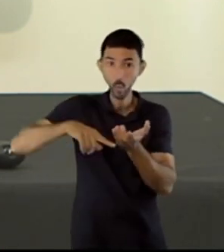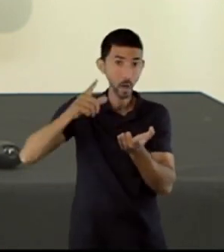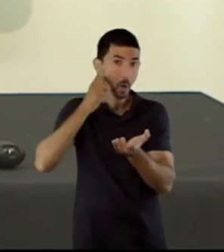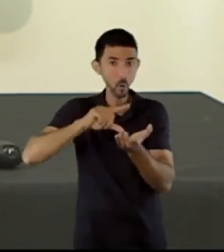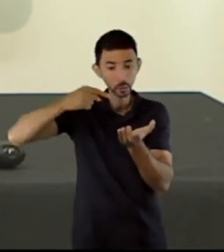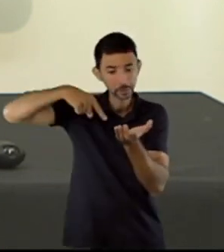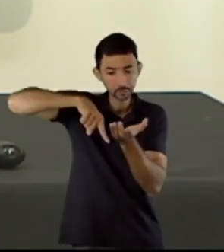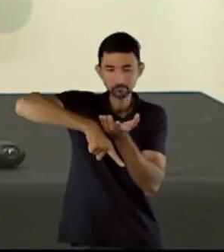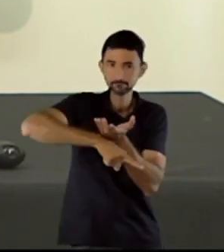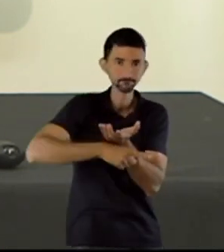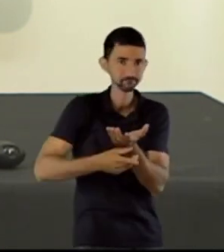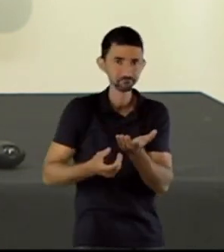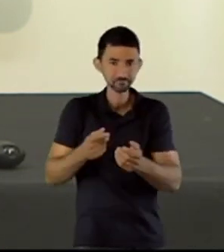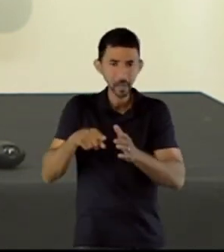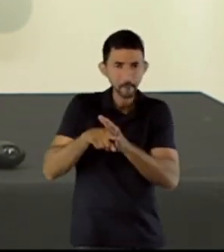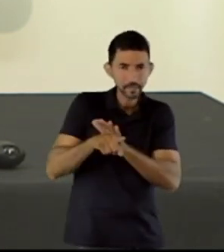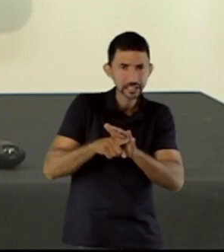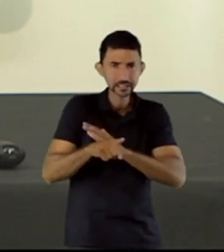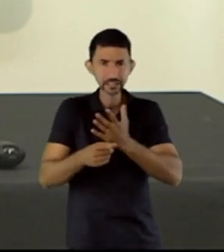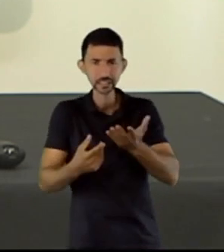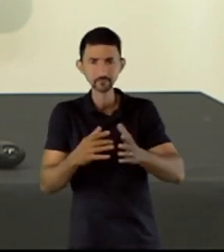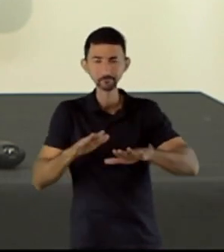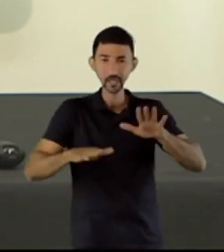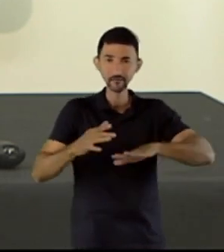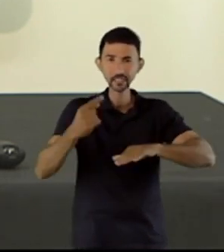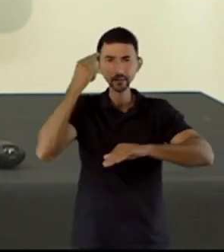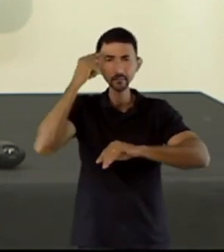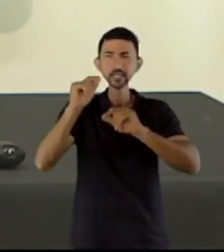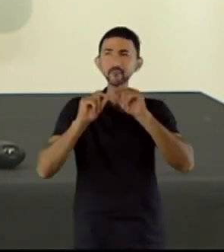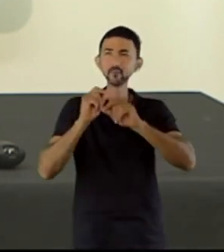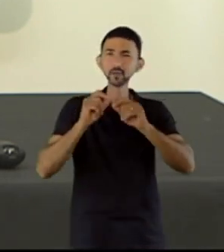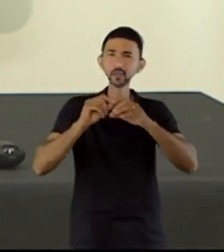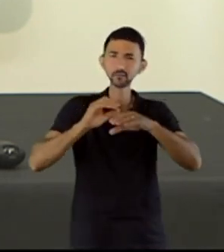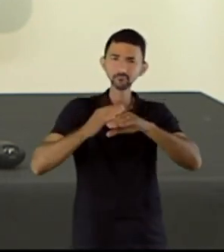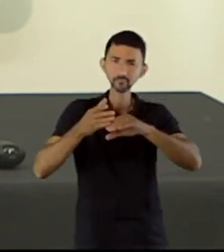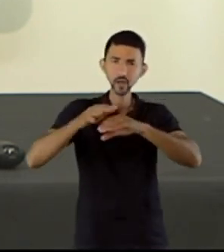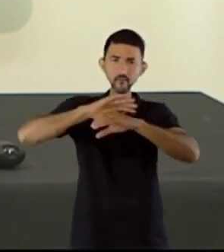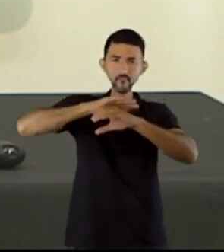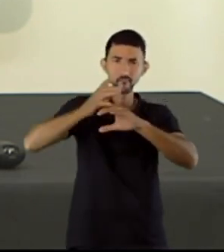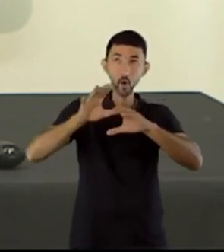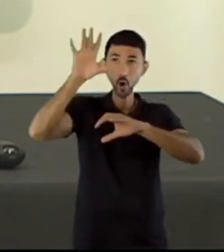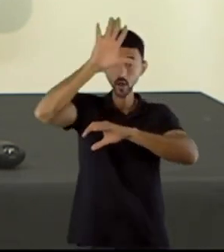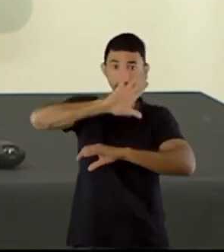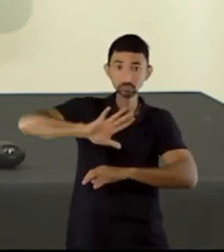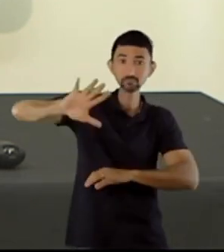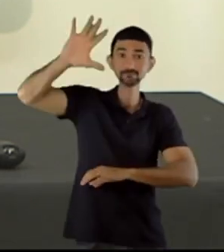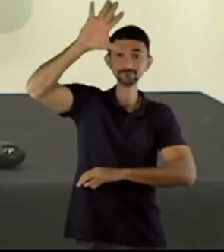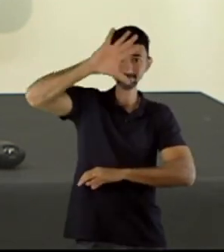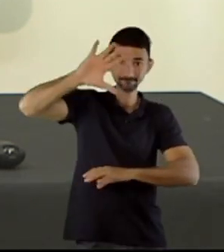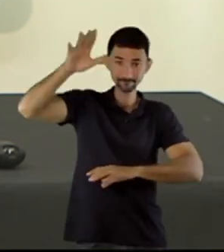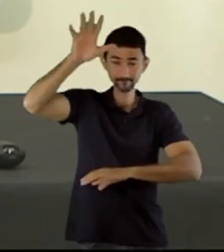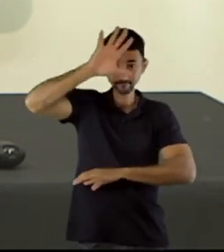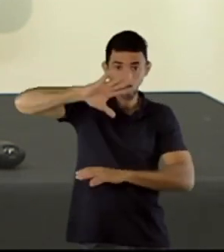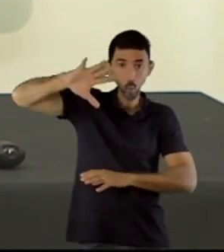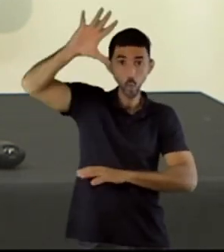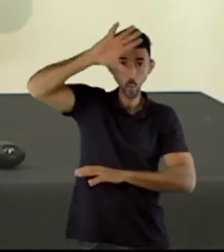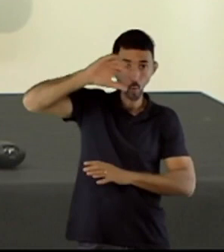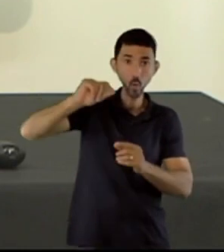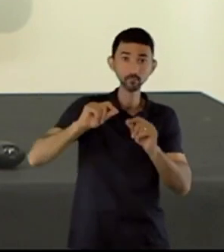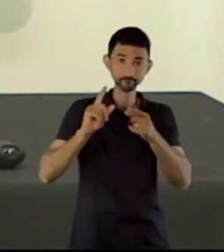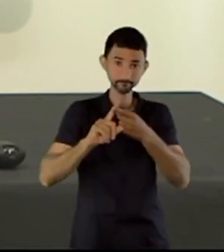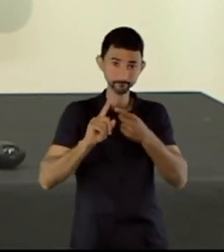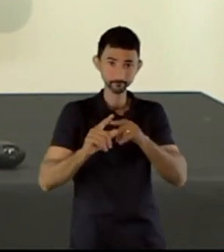inexplorado, né? Muito se pensava sobre o que tinha fora da Terra, no espaço sideral, no universo como um